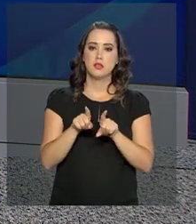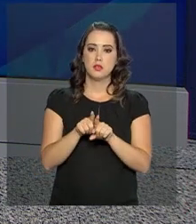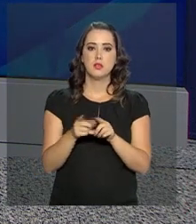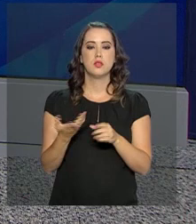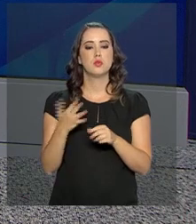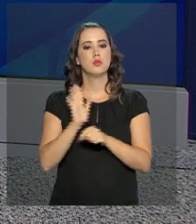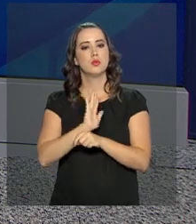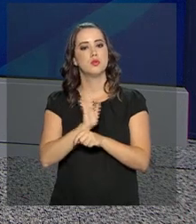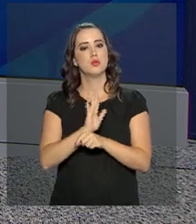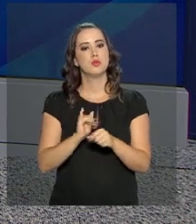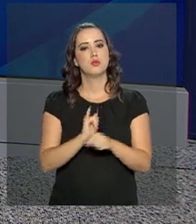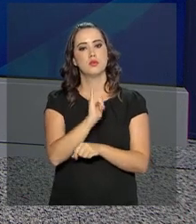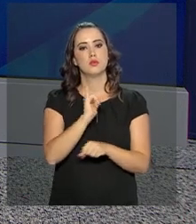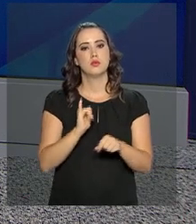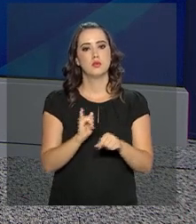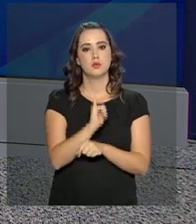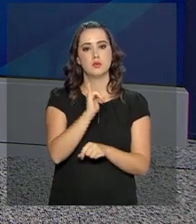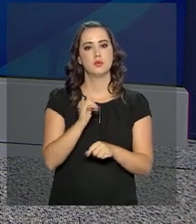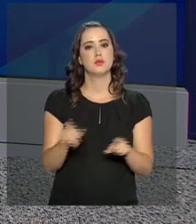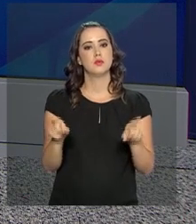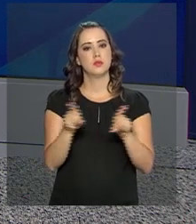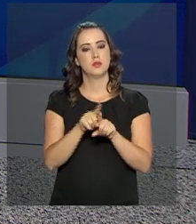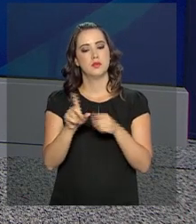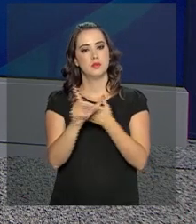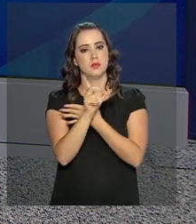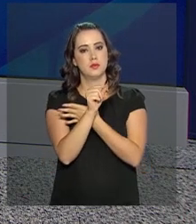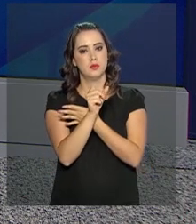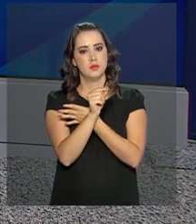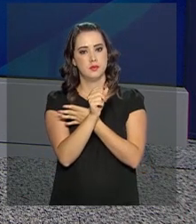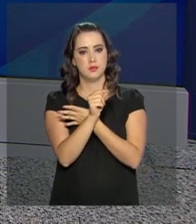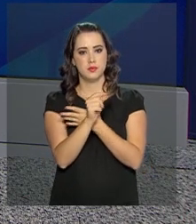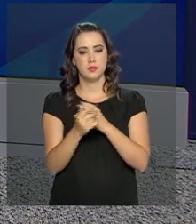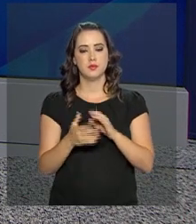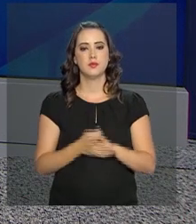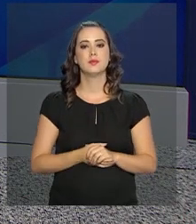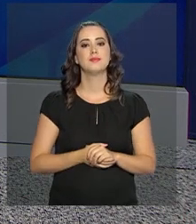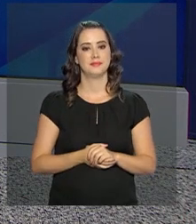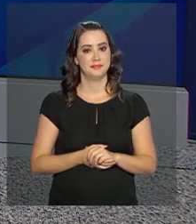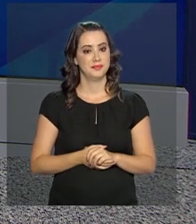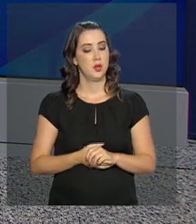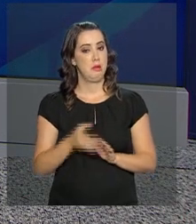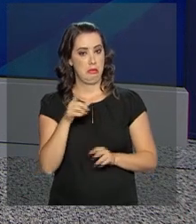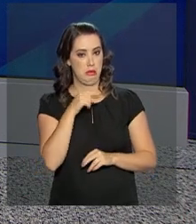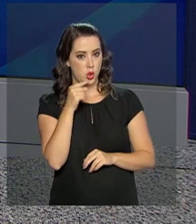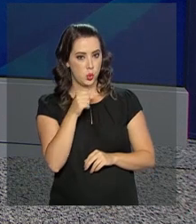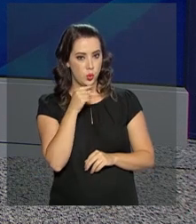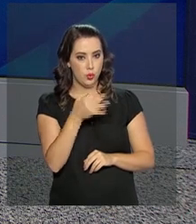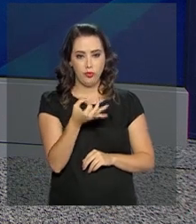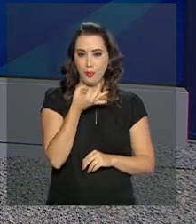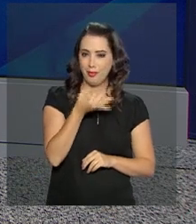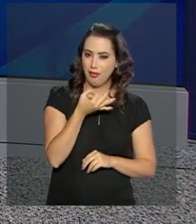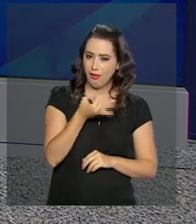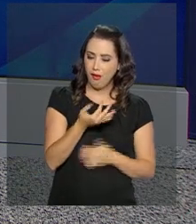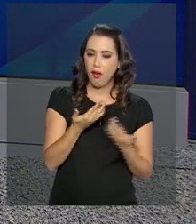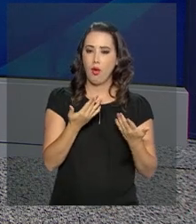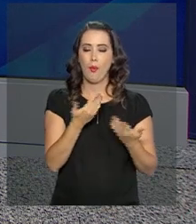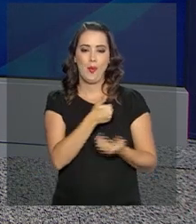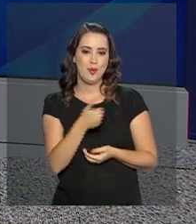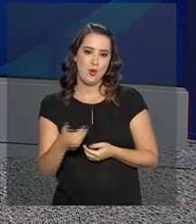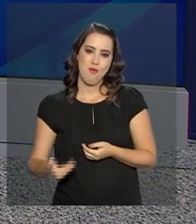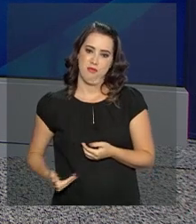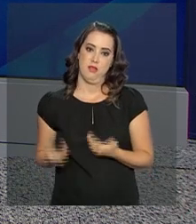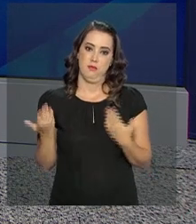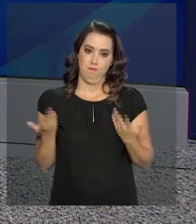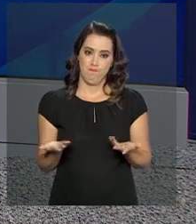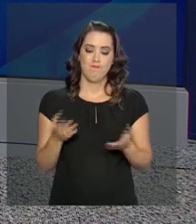Todas as reportagens estão em nosso canal no YouTube. Acesse também o nosso perfil no Twitter. Você pode mandar suas sugestões de reportagens e